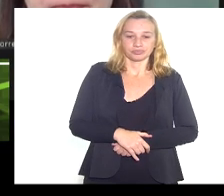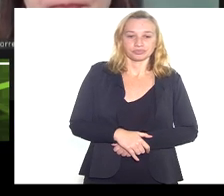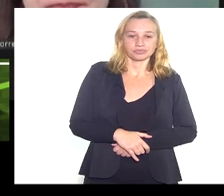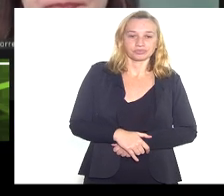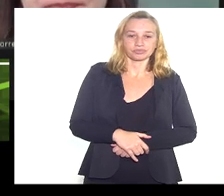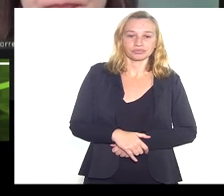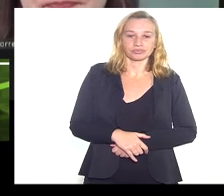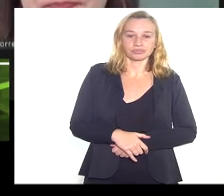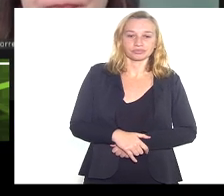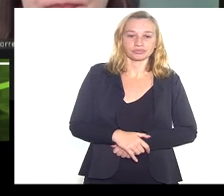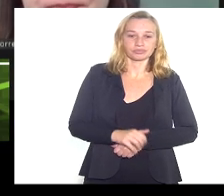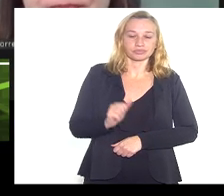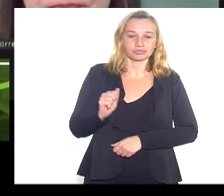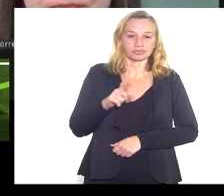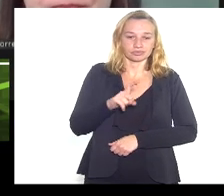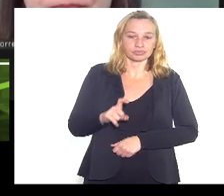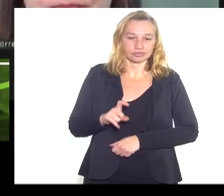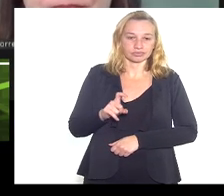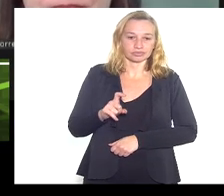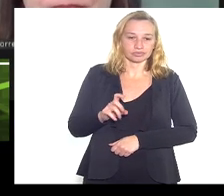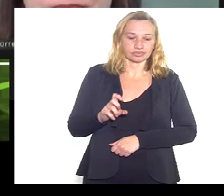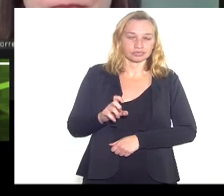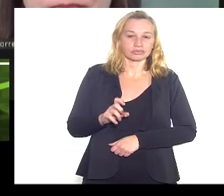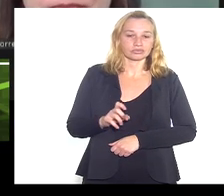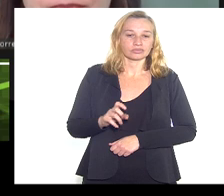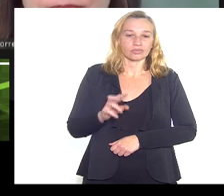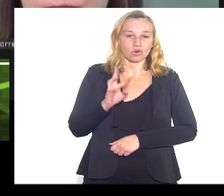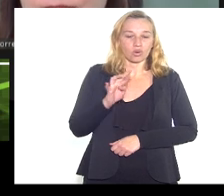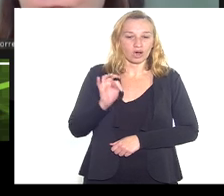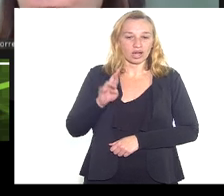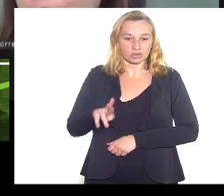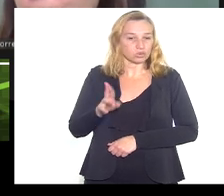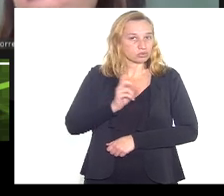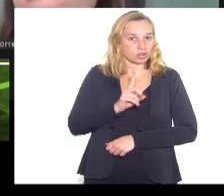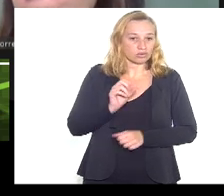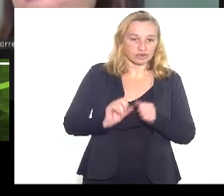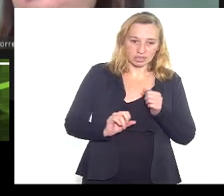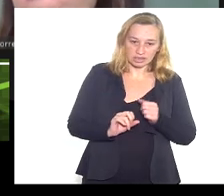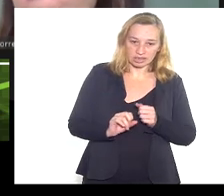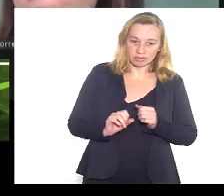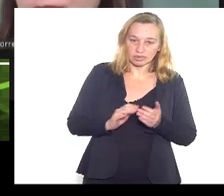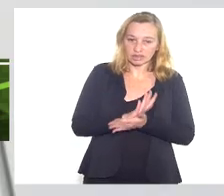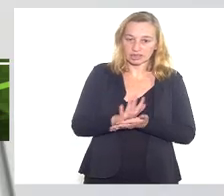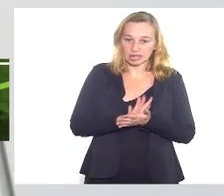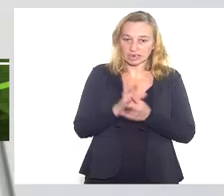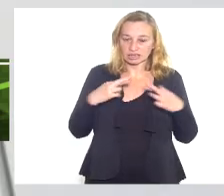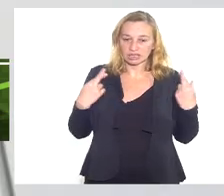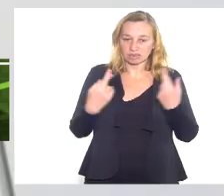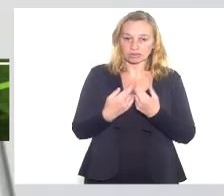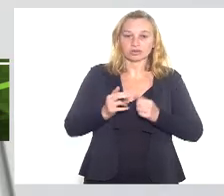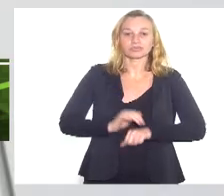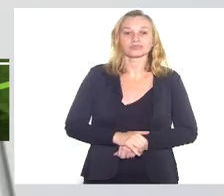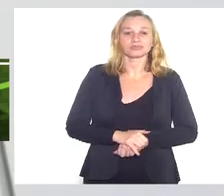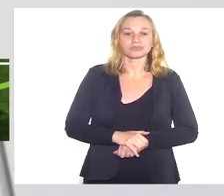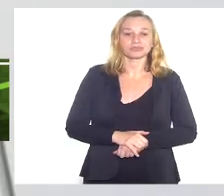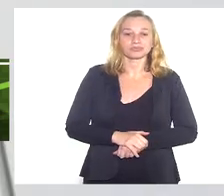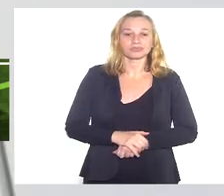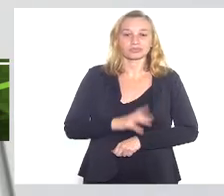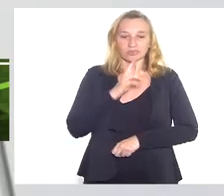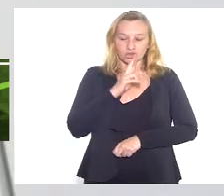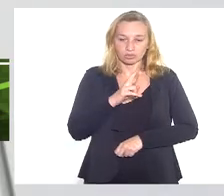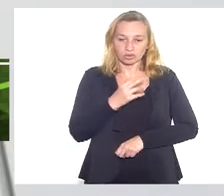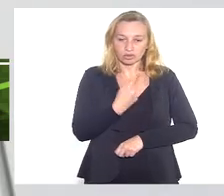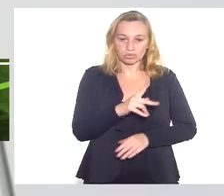Sim, Alex, no que se refere a Roncador, ainda não realizamos nenhuma auditoria na licença, tá? Respondendo a